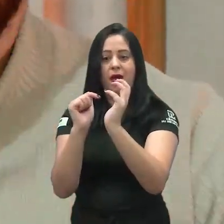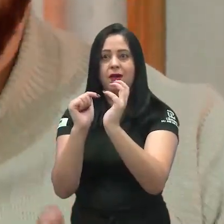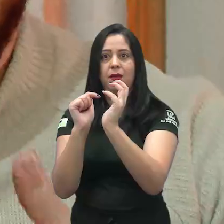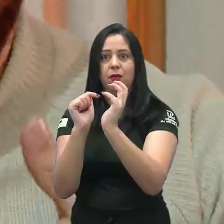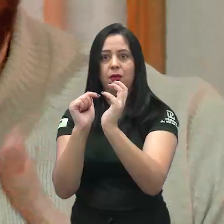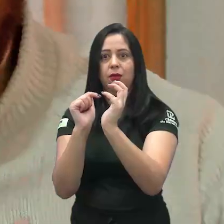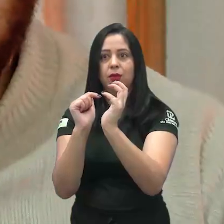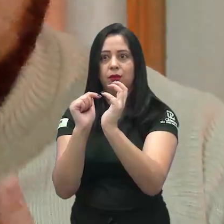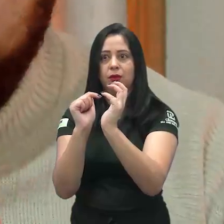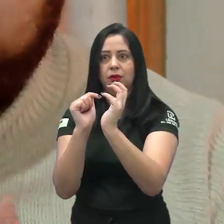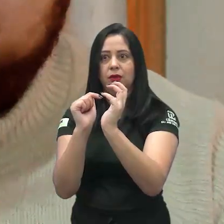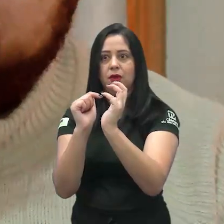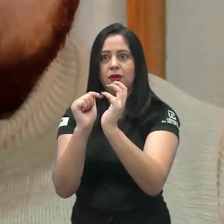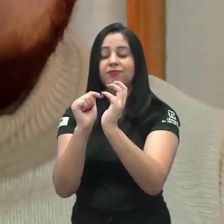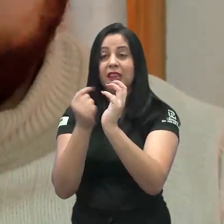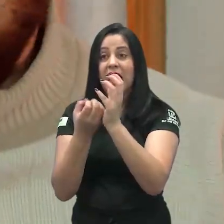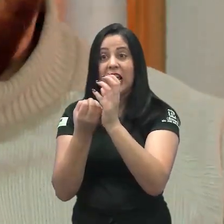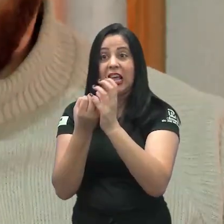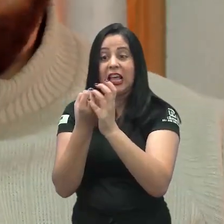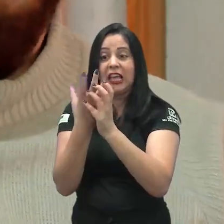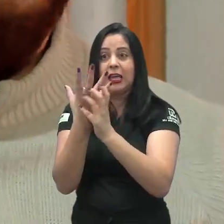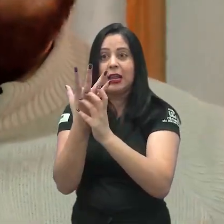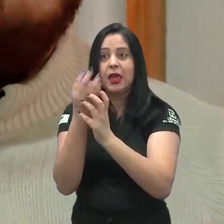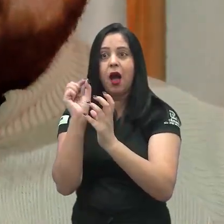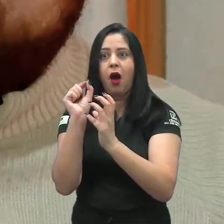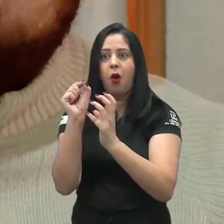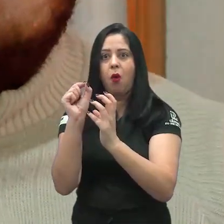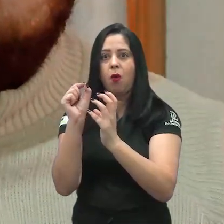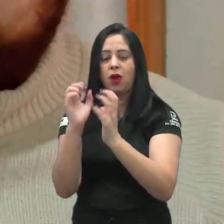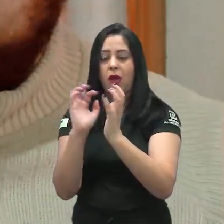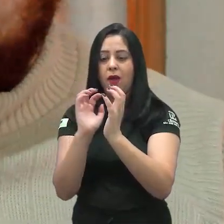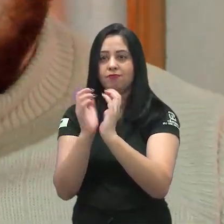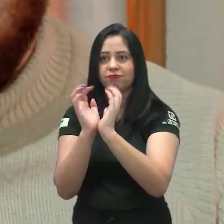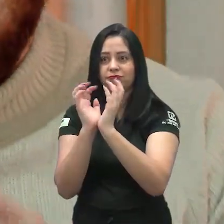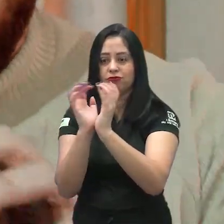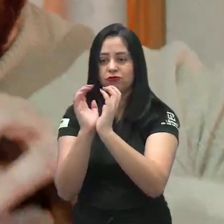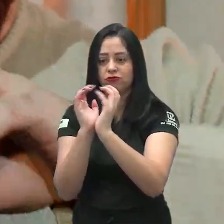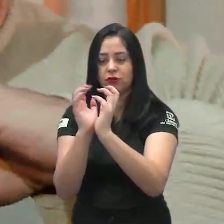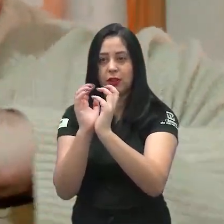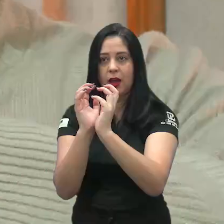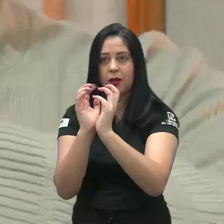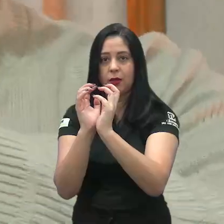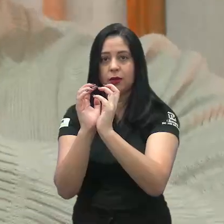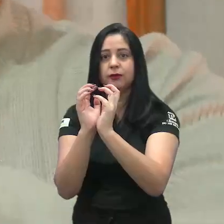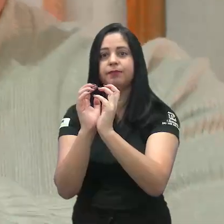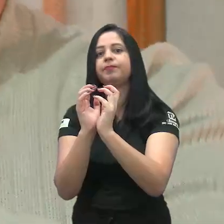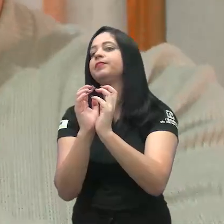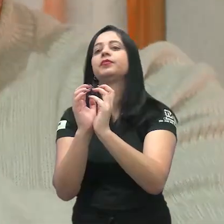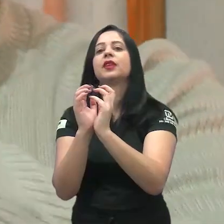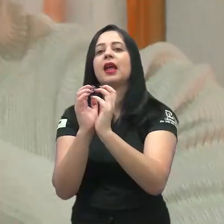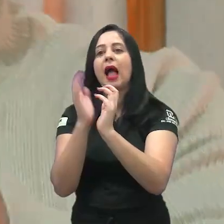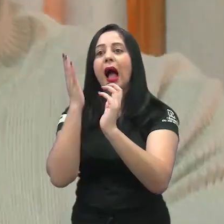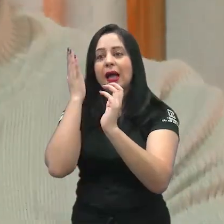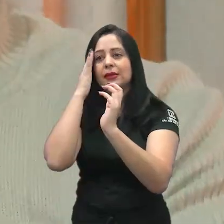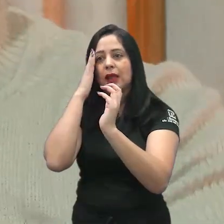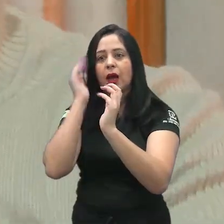que cria esse padrão na mente dele, onde você basicamente vê tudo ao seu redor como uma